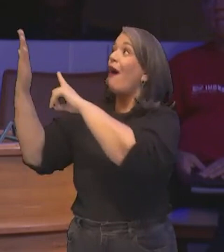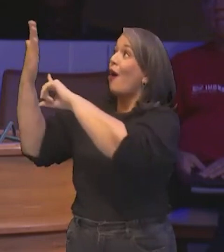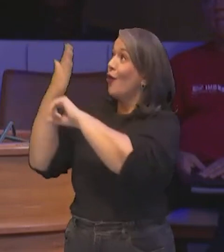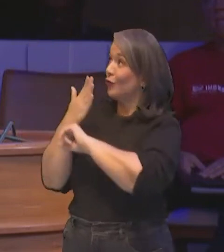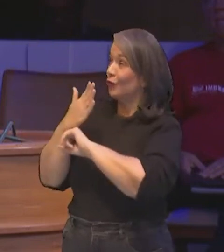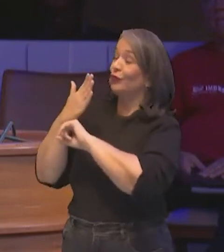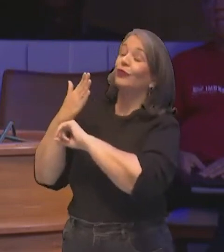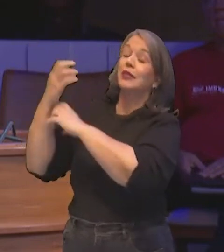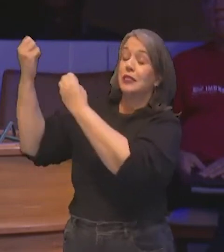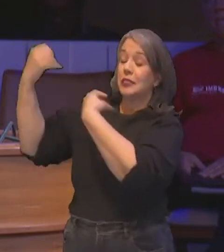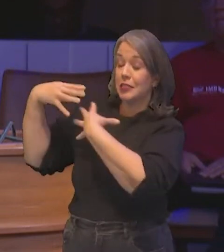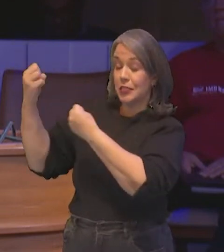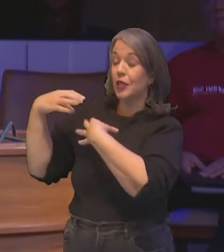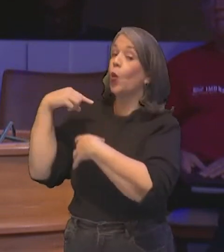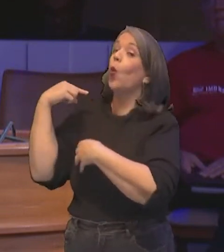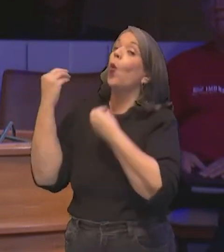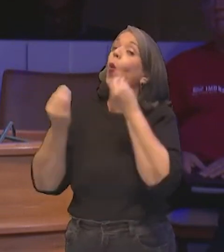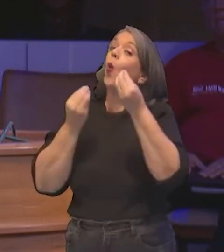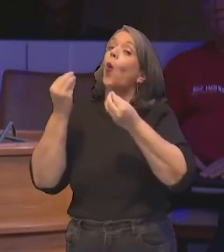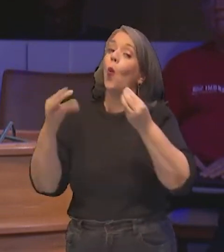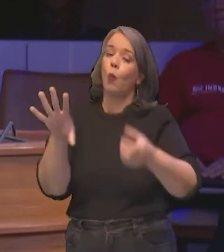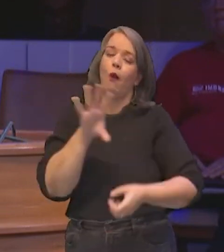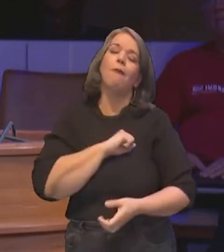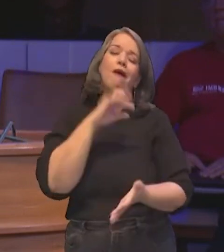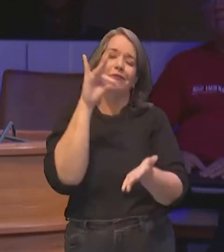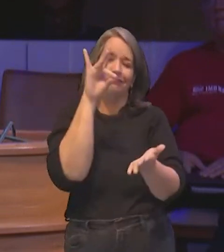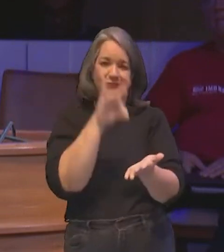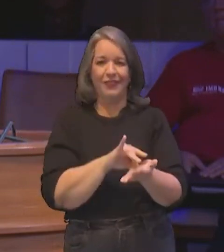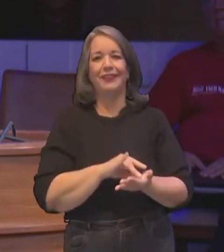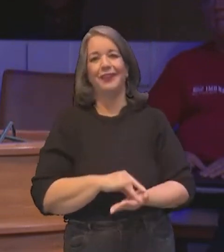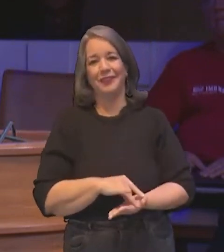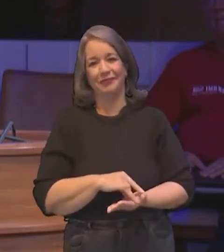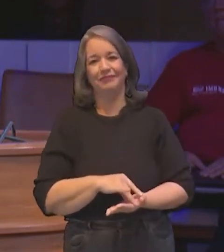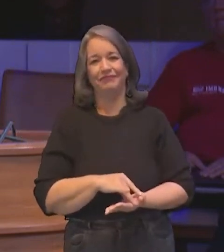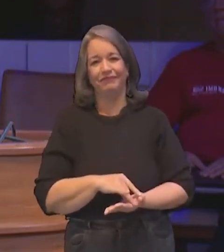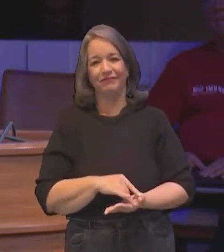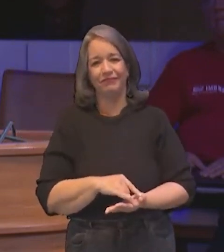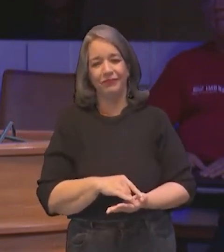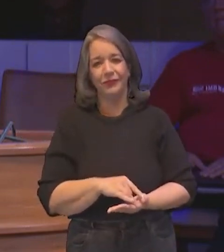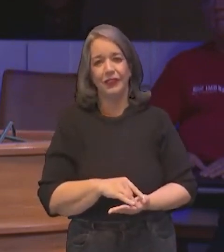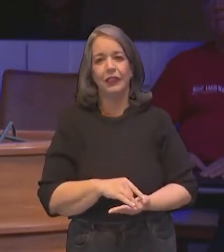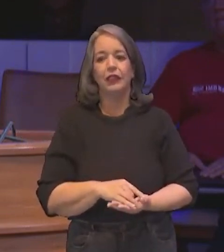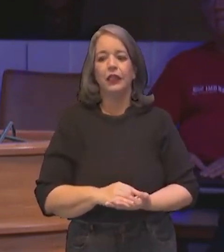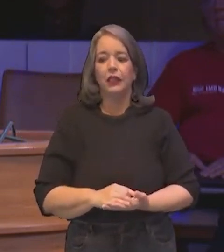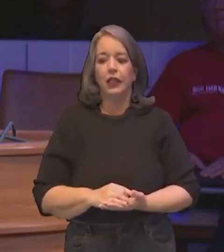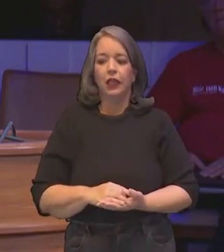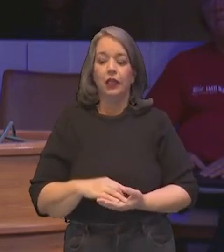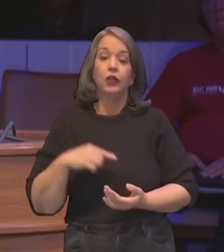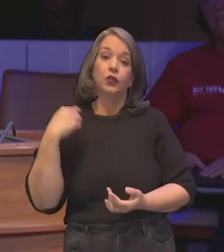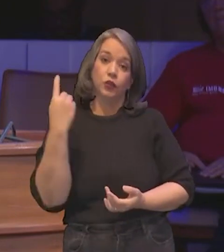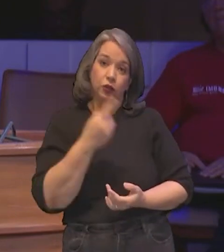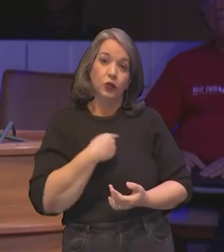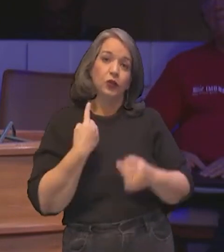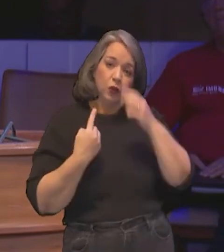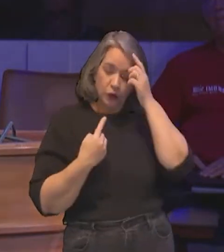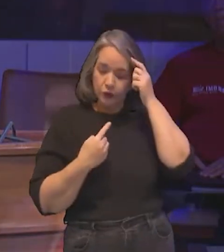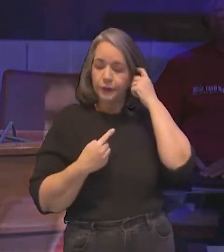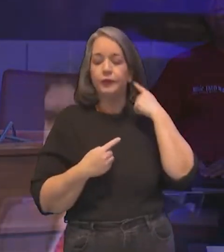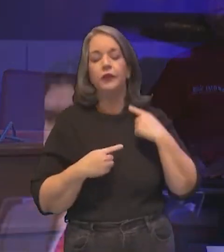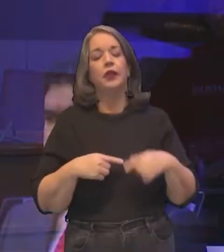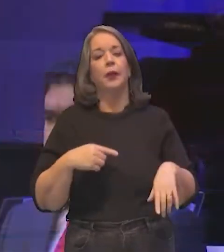E como amar exige que nós tenhamos missões espirituais. E aqui partimos para o segundo